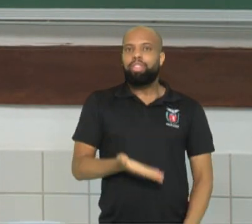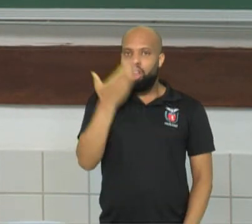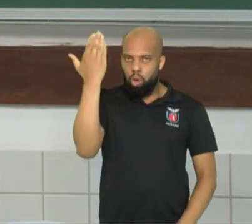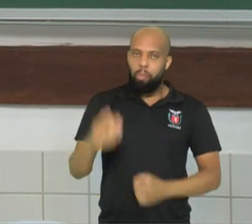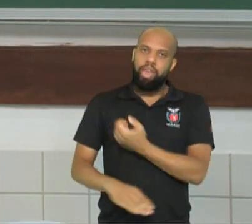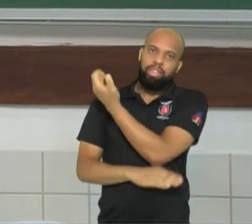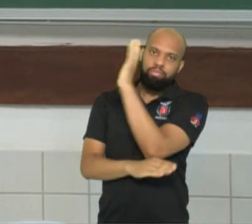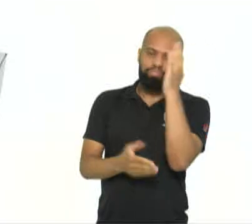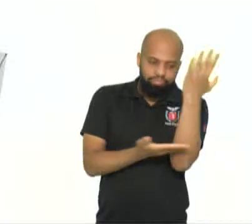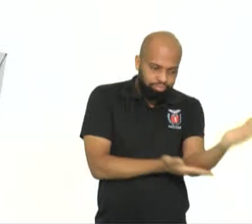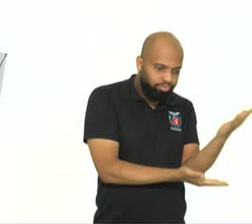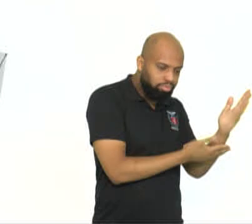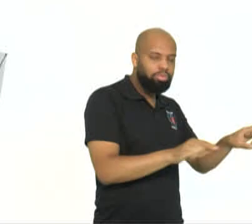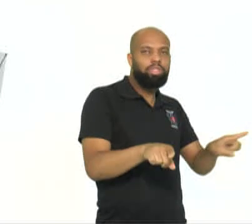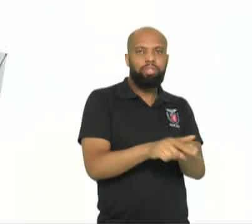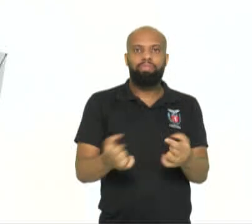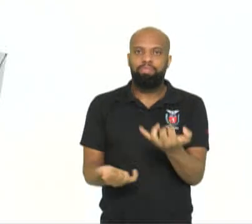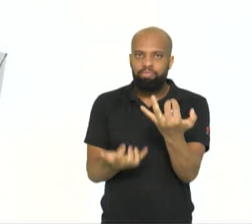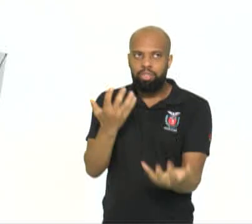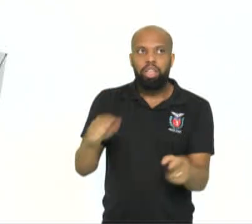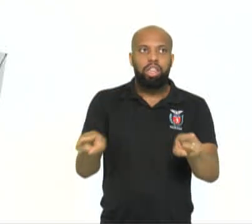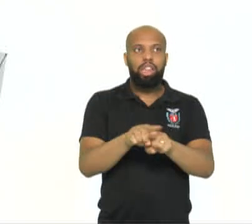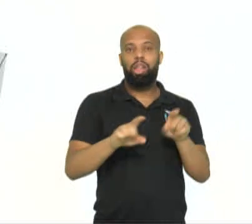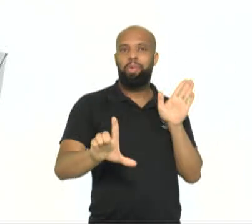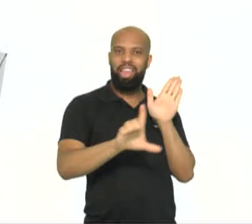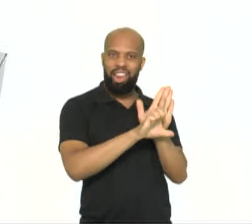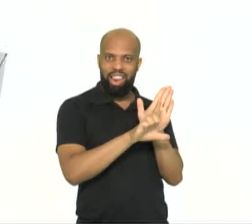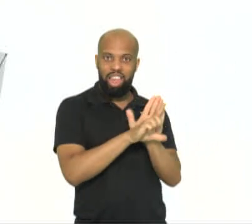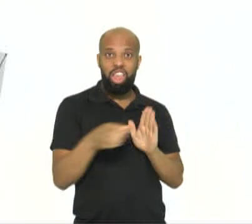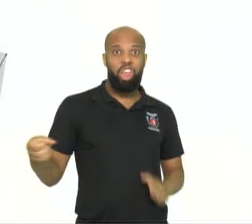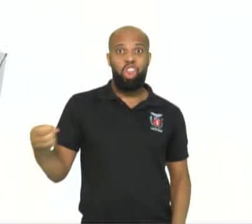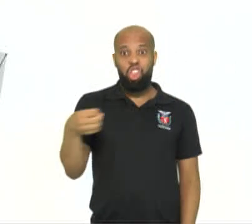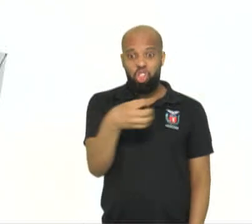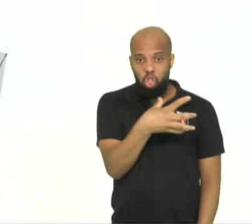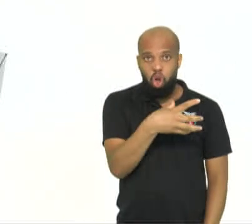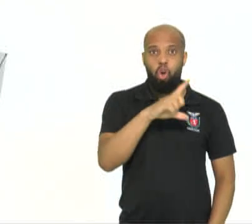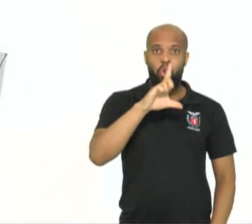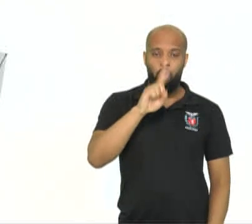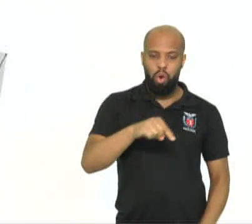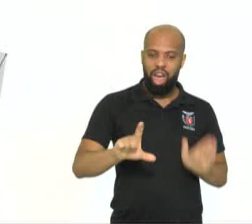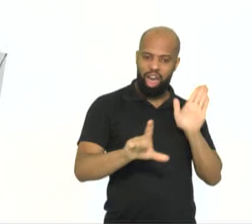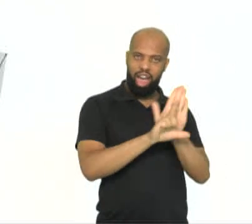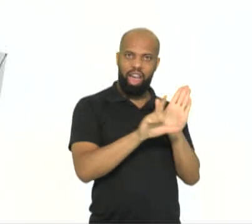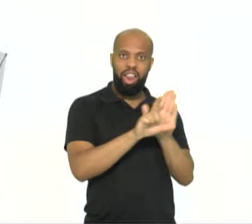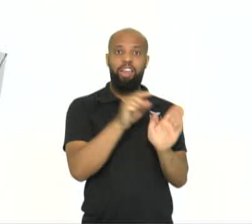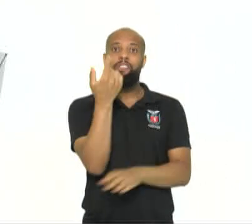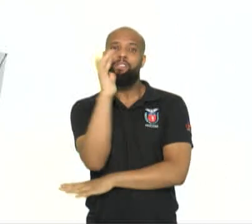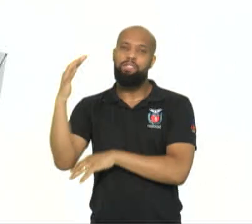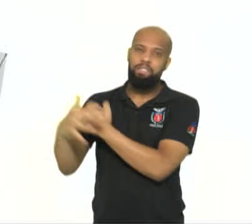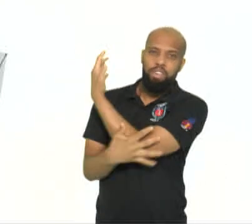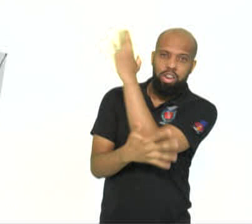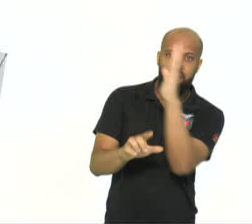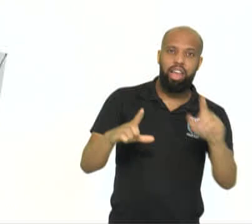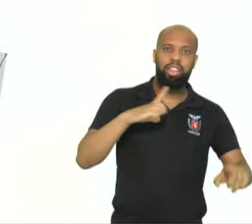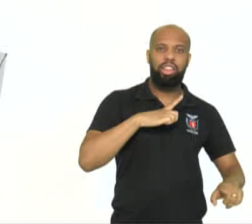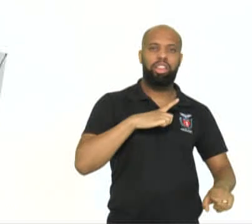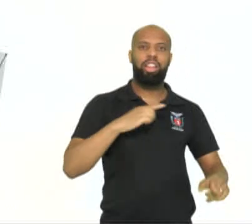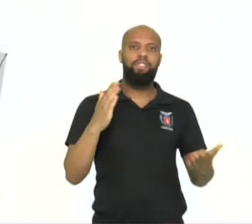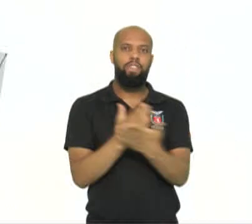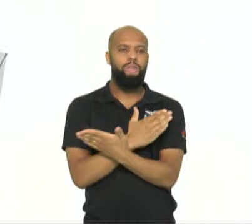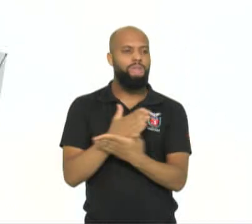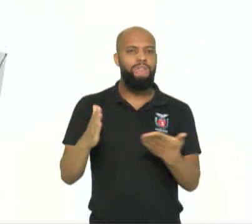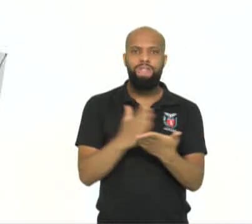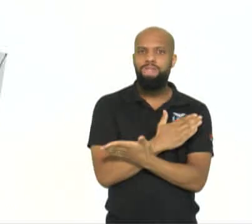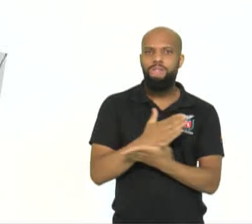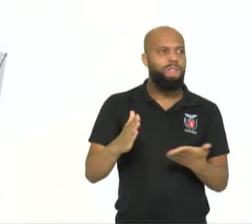queimada. E por último aqui ainda a legislação. Novo Código Florestal, que foi tema de várias polêmicas, né? Entre elas,